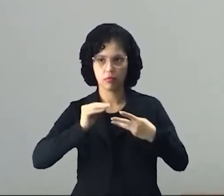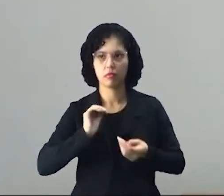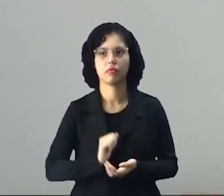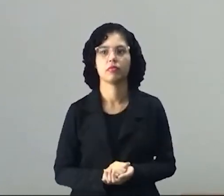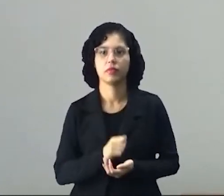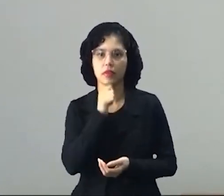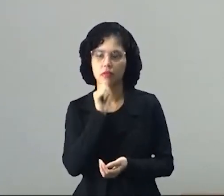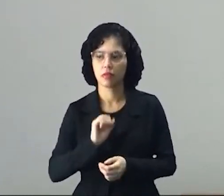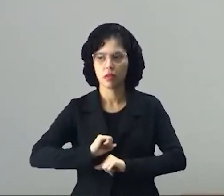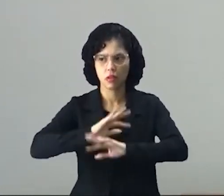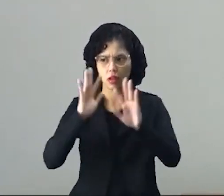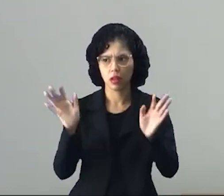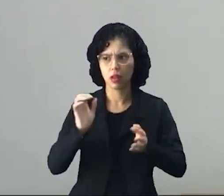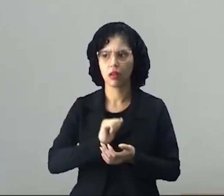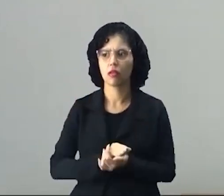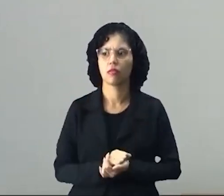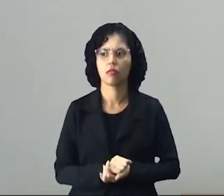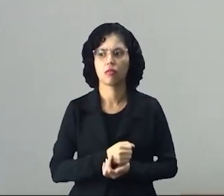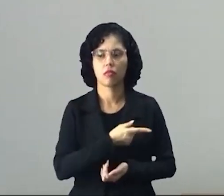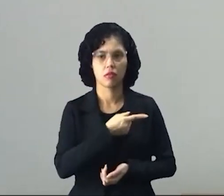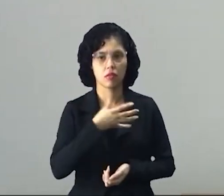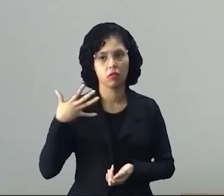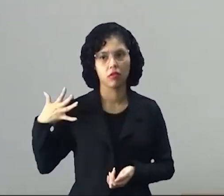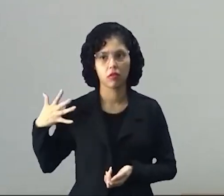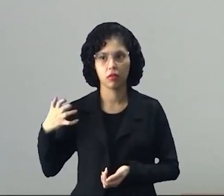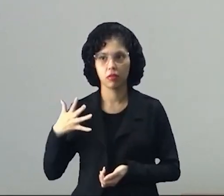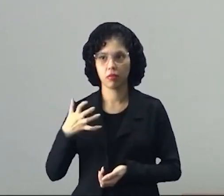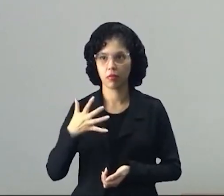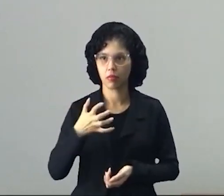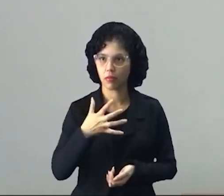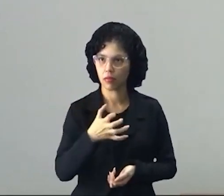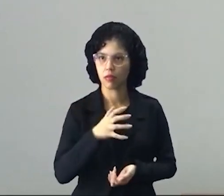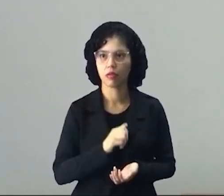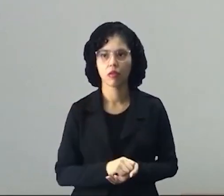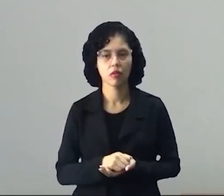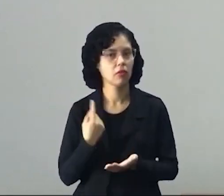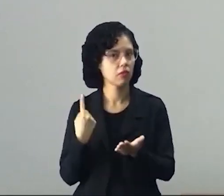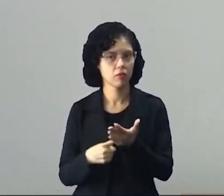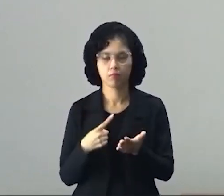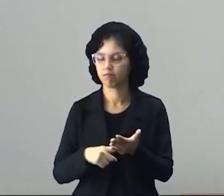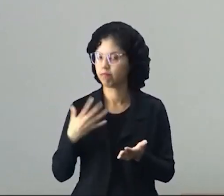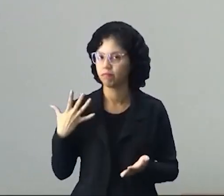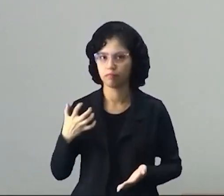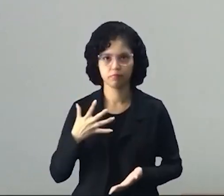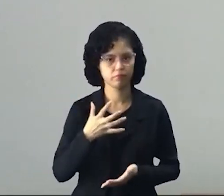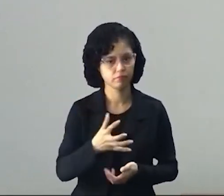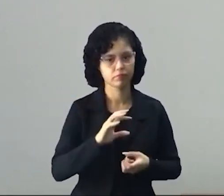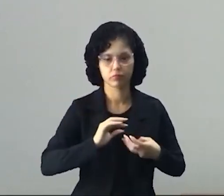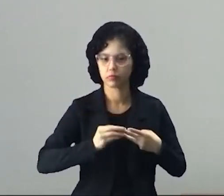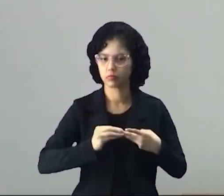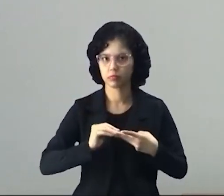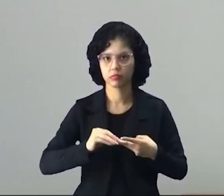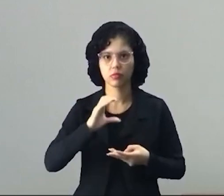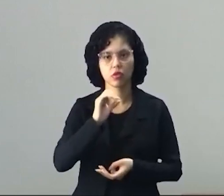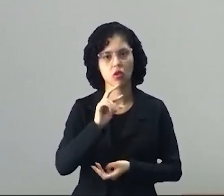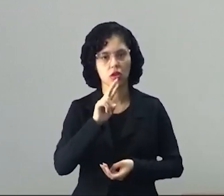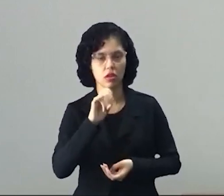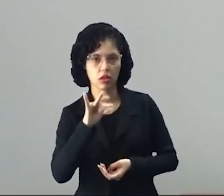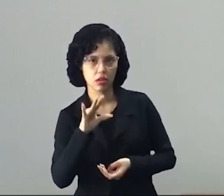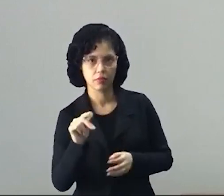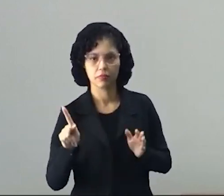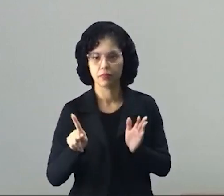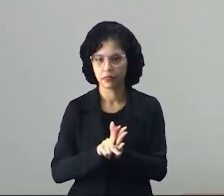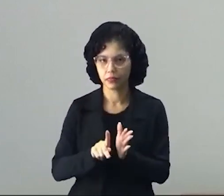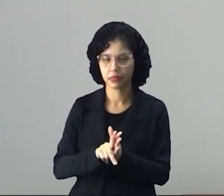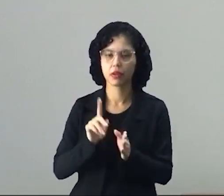Aí a gente tem o caso do vírus, que eu também já comentei em algumas aulas passadas, que a gente não considera o vírus como uma célula, não como um organismo vivo,